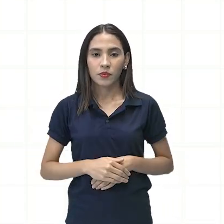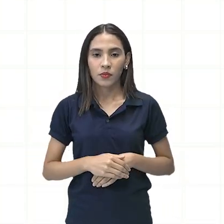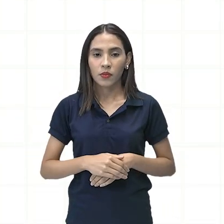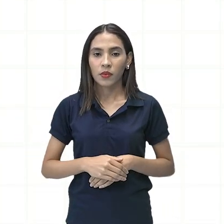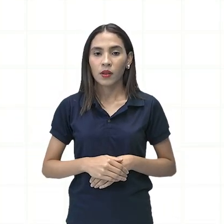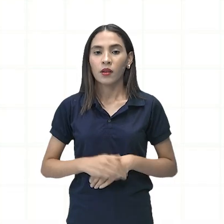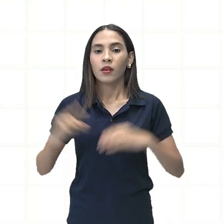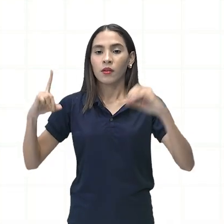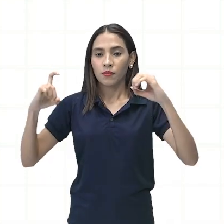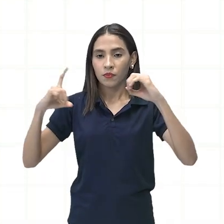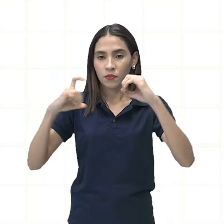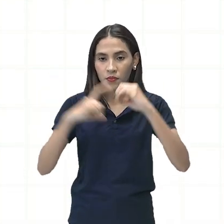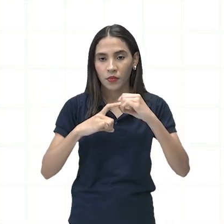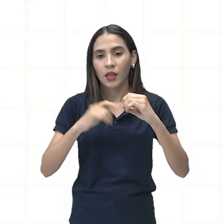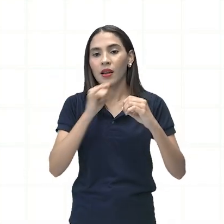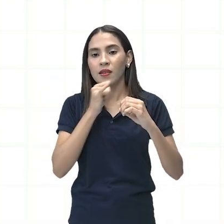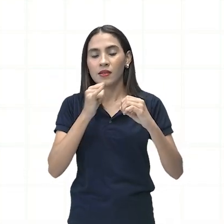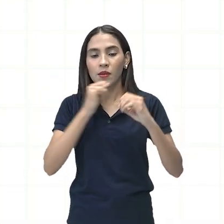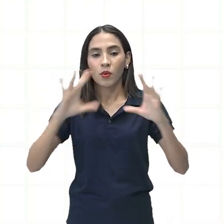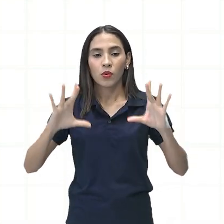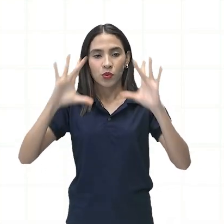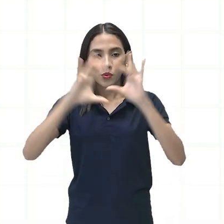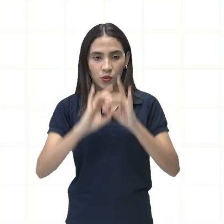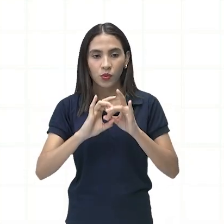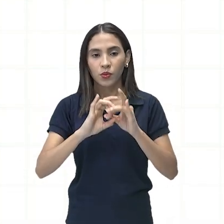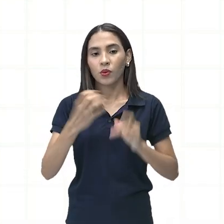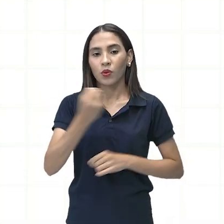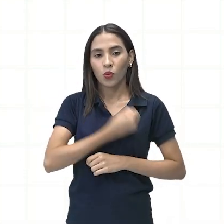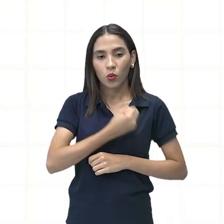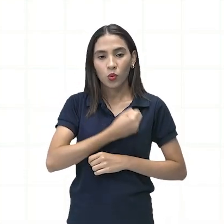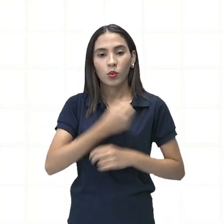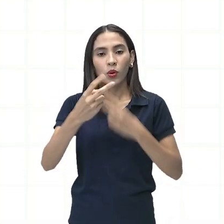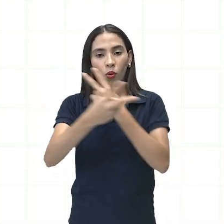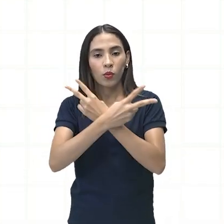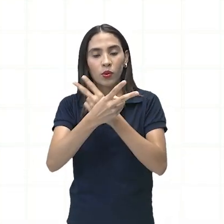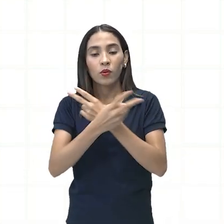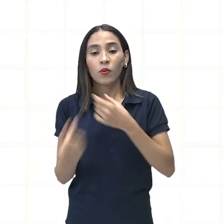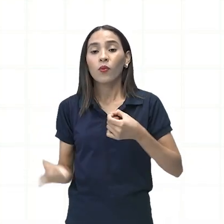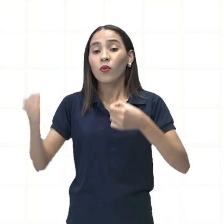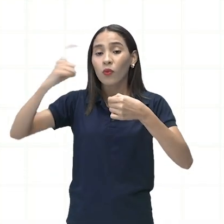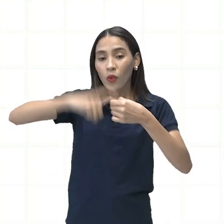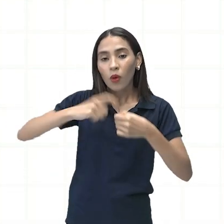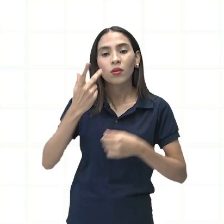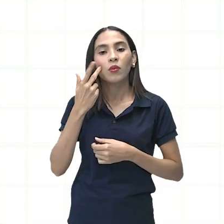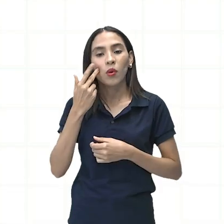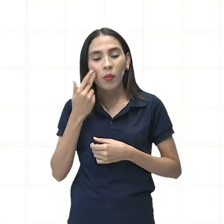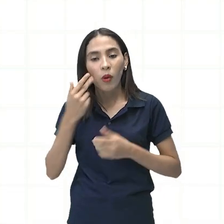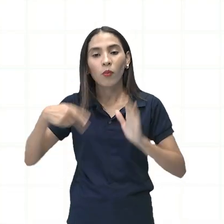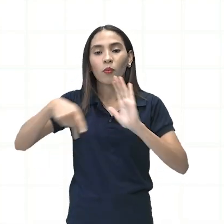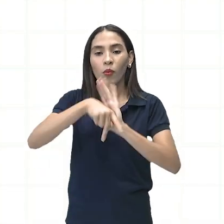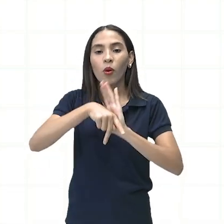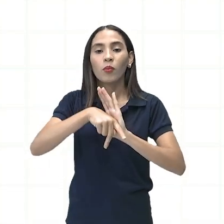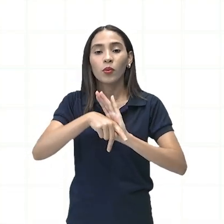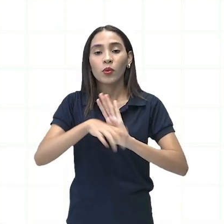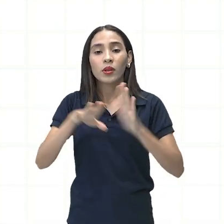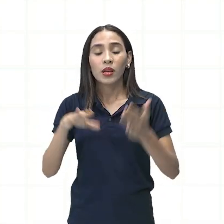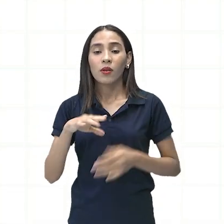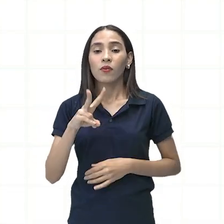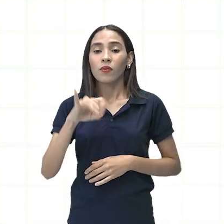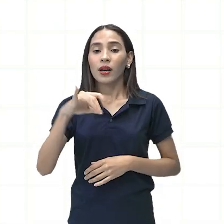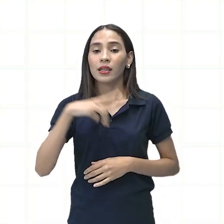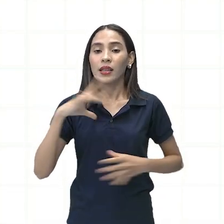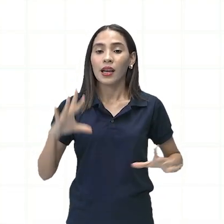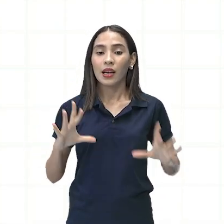durante a fecundação, quando esses gametas se juntarem, o número cromossômico voltará ao normal. Ou seja, nós teremos